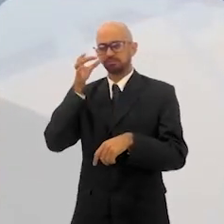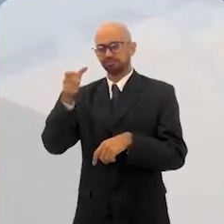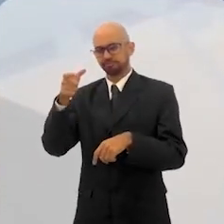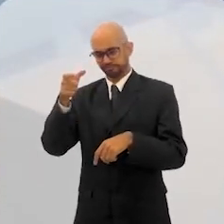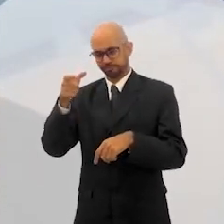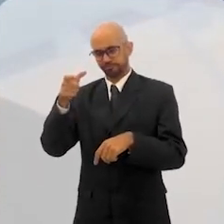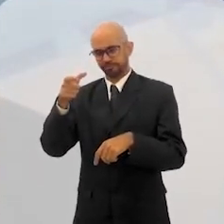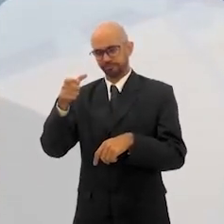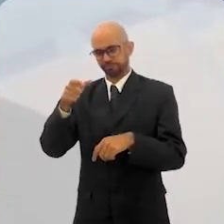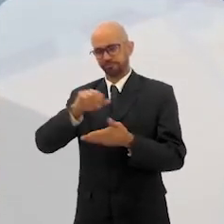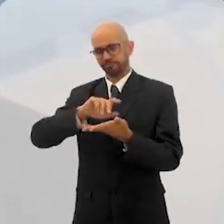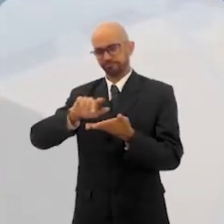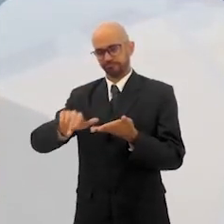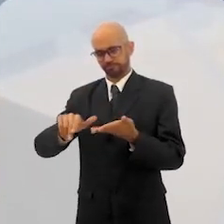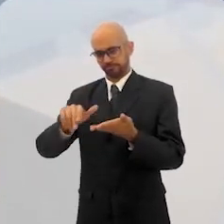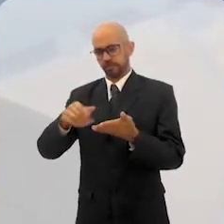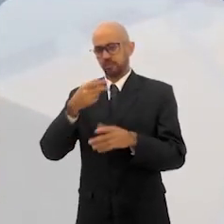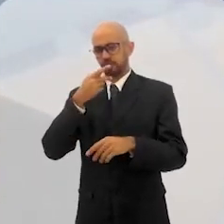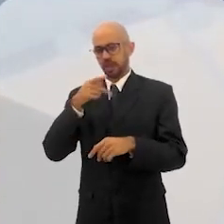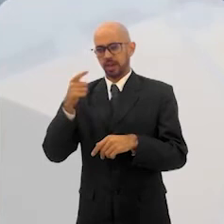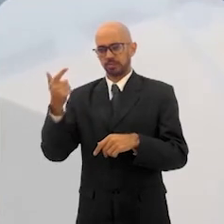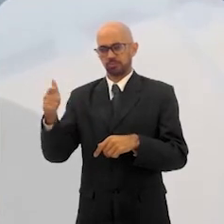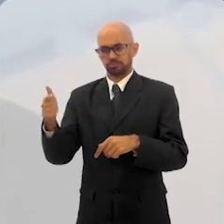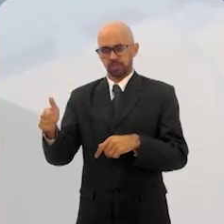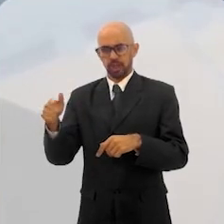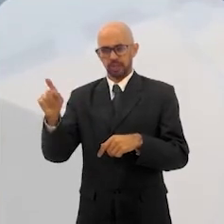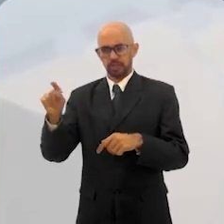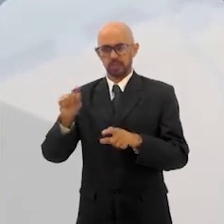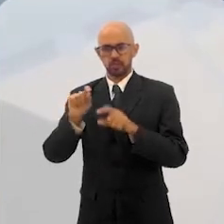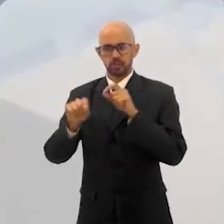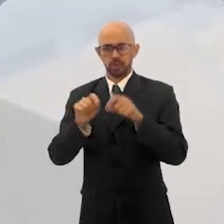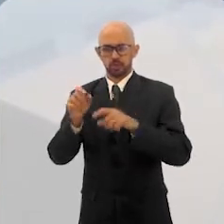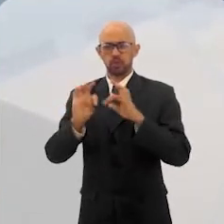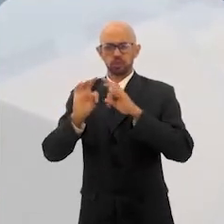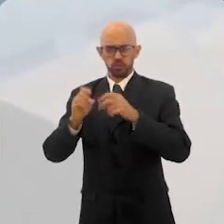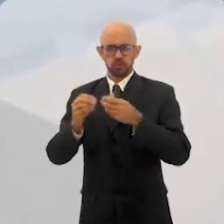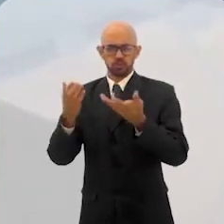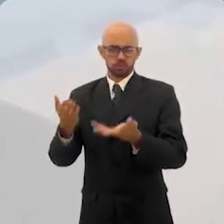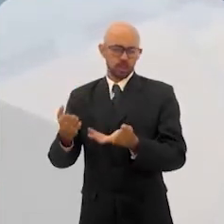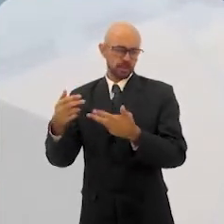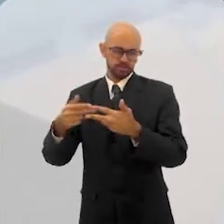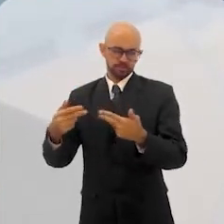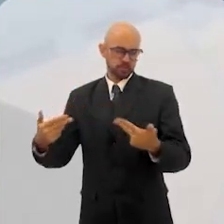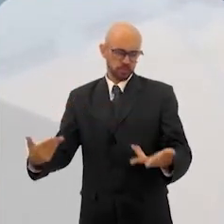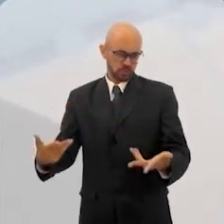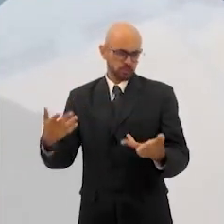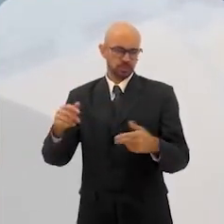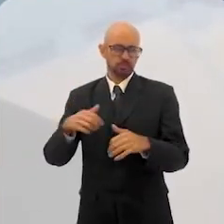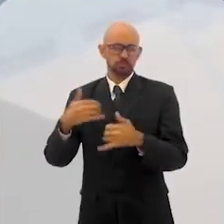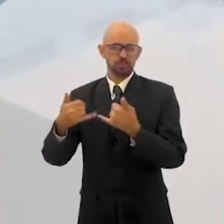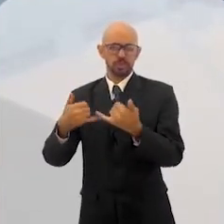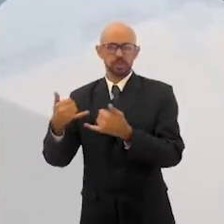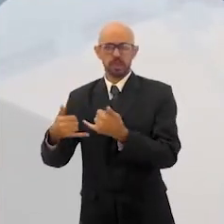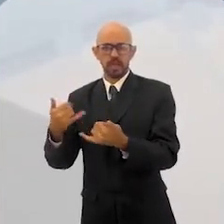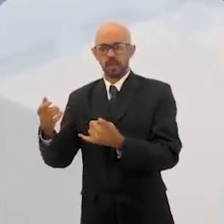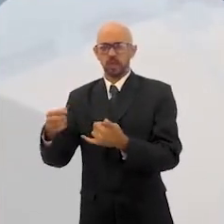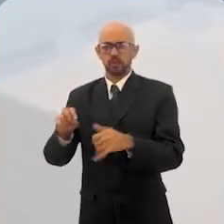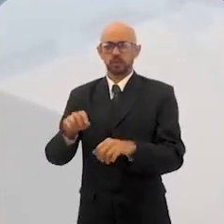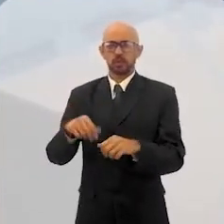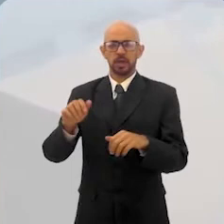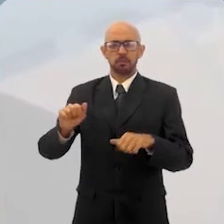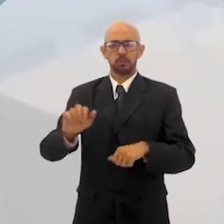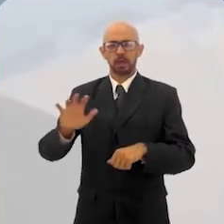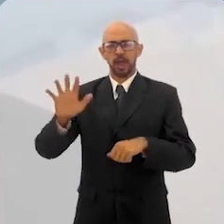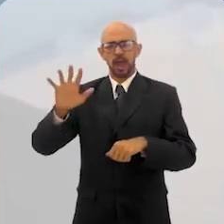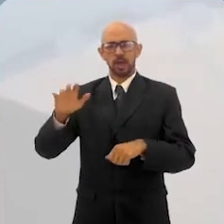né? Dizer que a criança não tem expectativas, eu acho que todo mundo almeja alguma coisa. É um brinquedo que é muito caro e